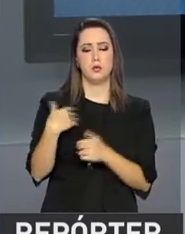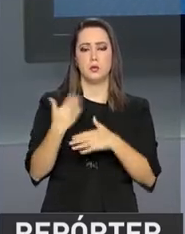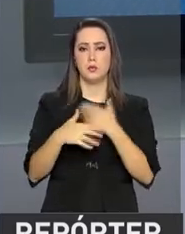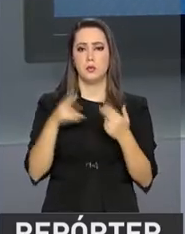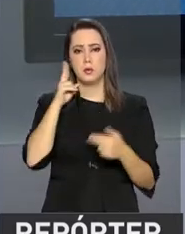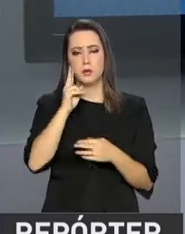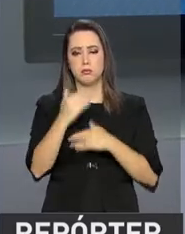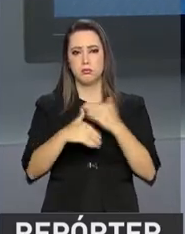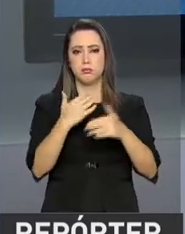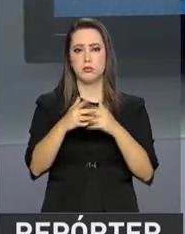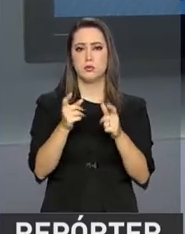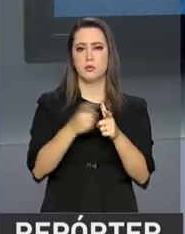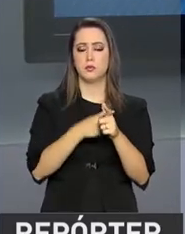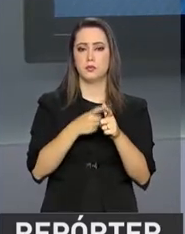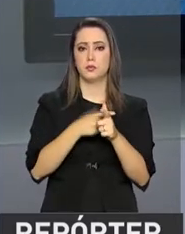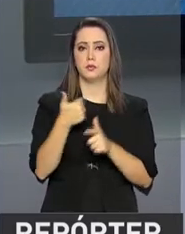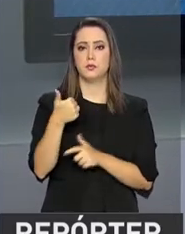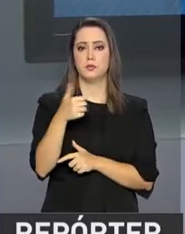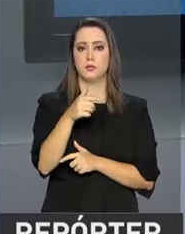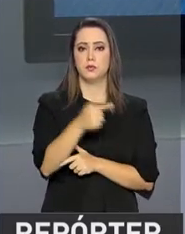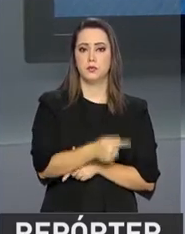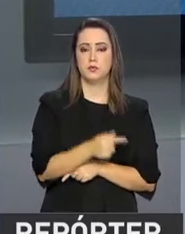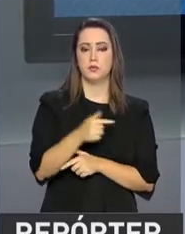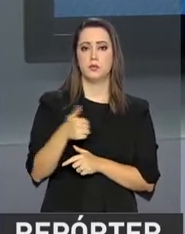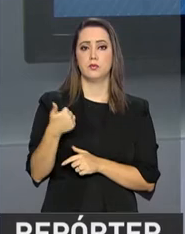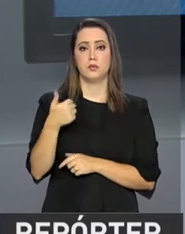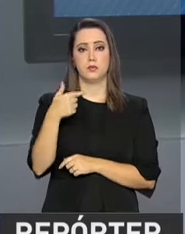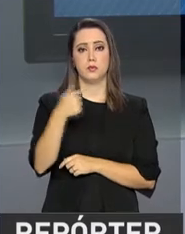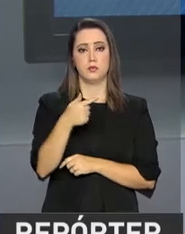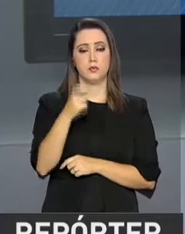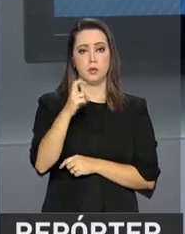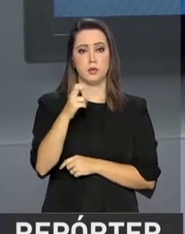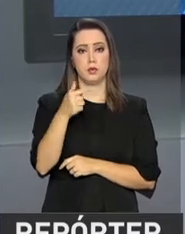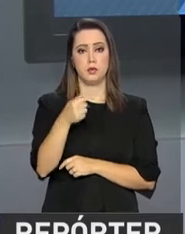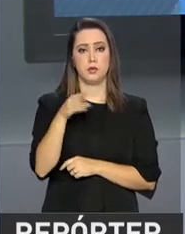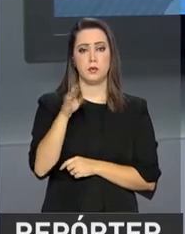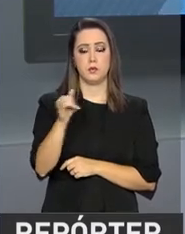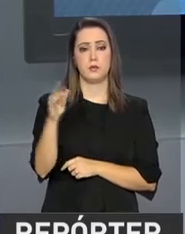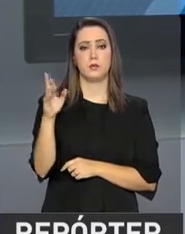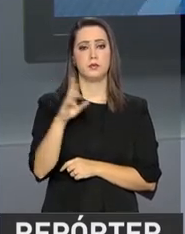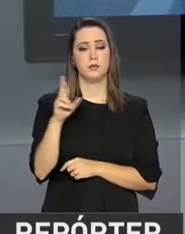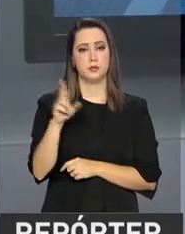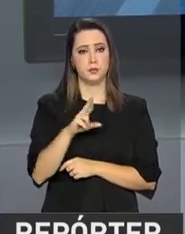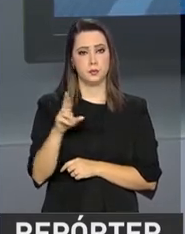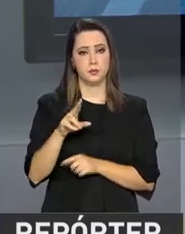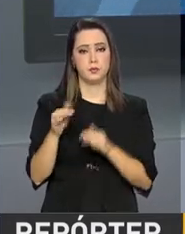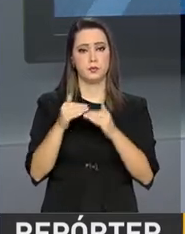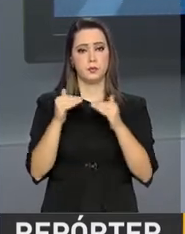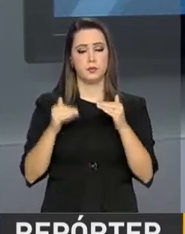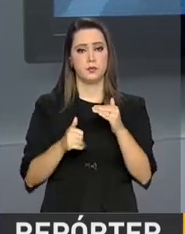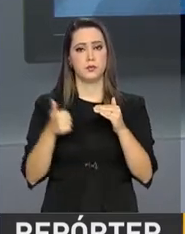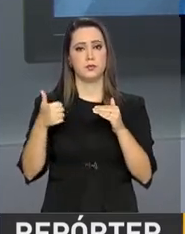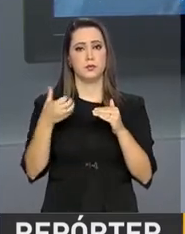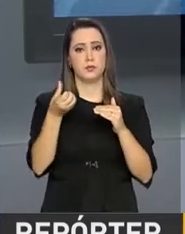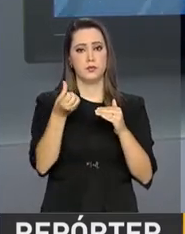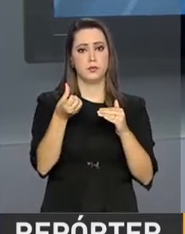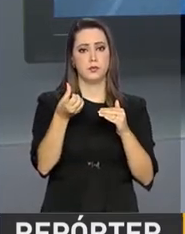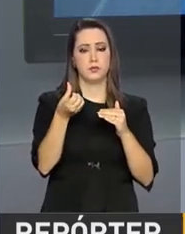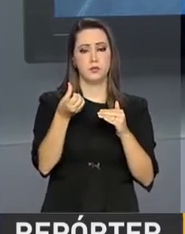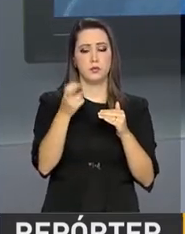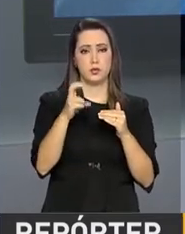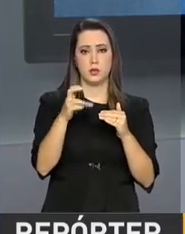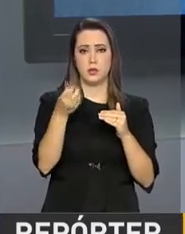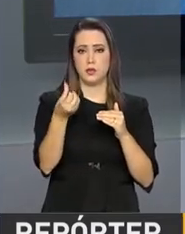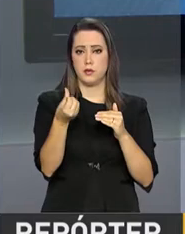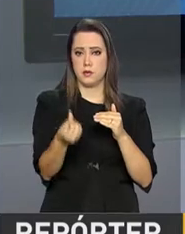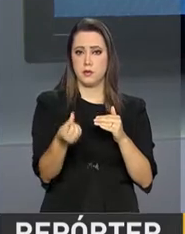o déficit de 2017 kaid 157 bilhões e 400 milhões para 156 bilhões